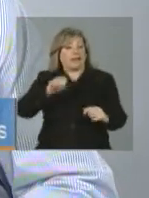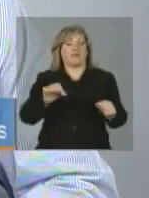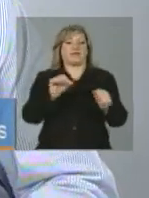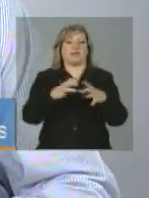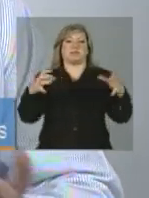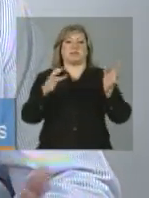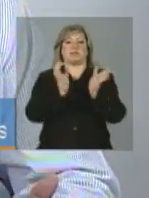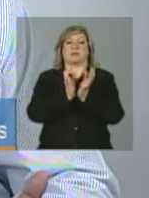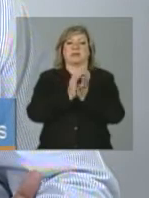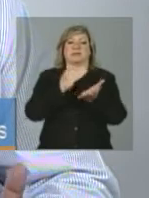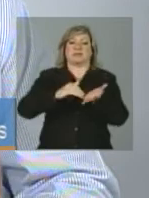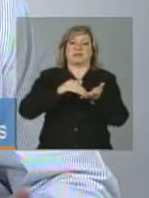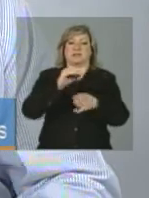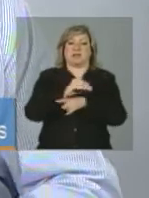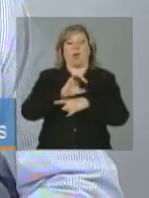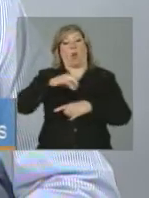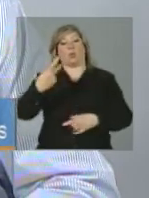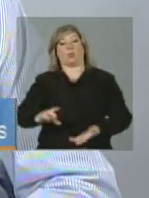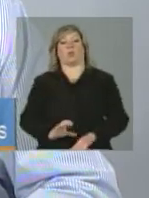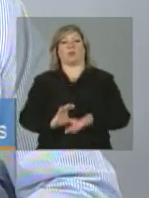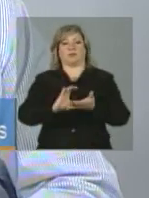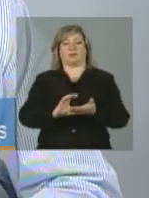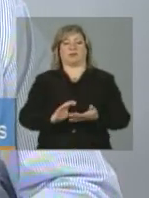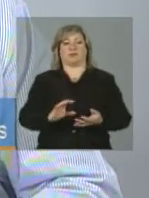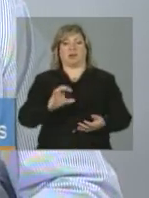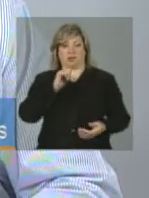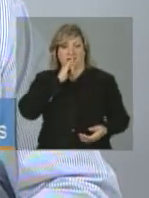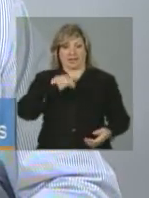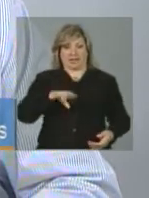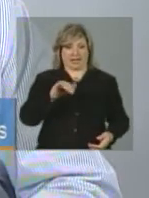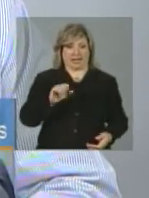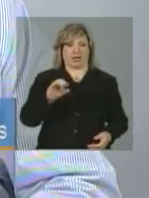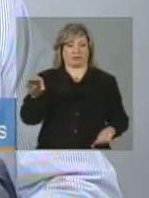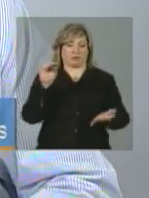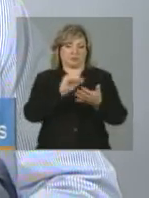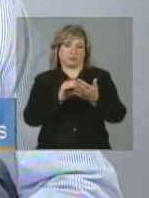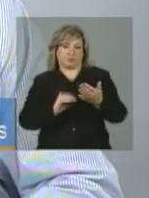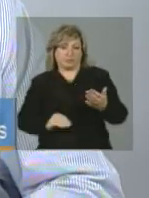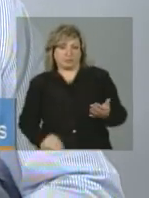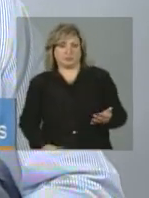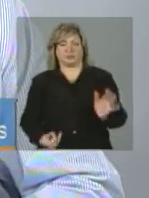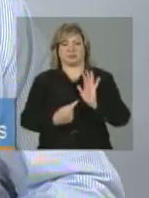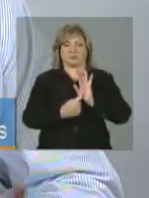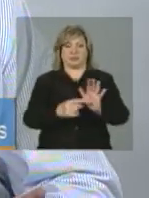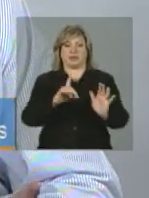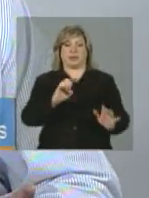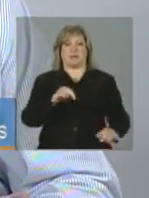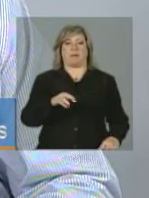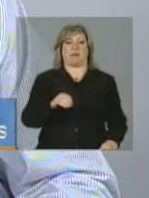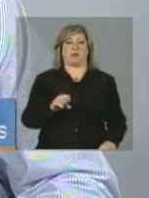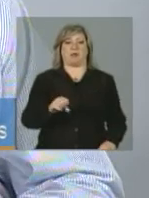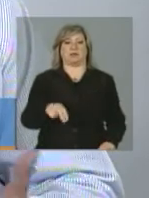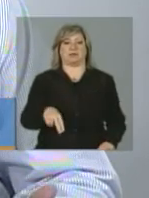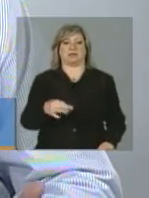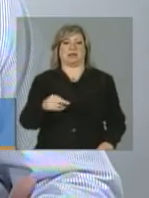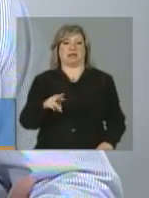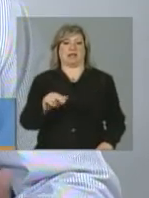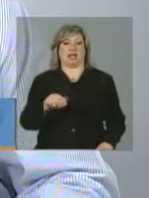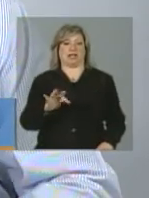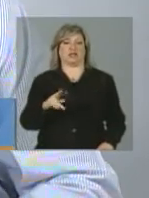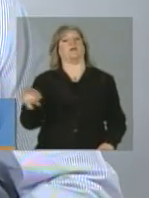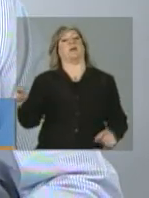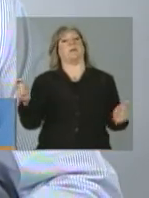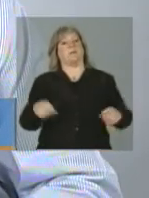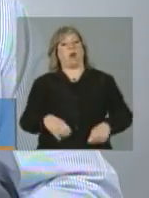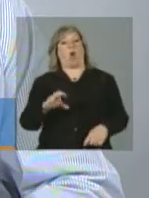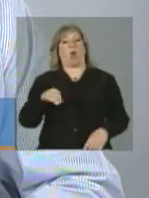Secretaria de Assistência ou do Conselho. No caso do preenchimento aí do demonstrativo, o contador poderá apoiar a secretaria